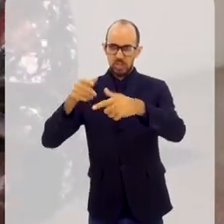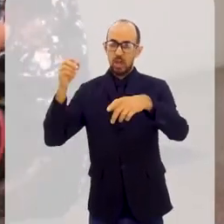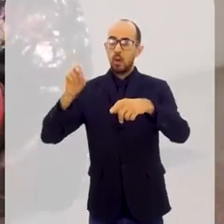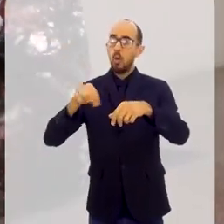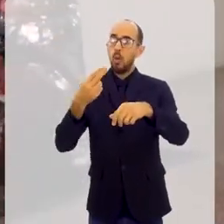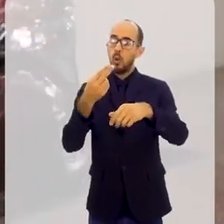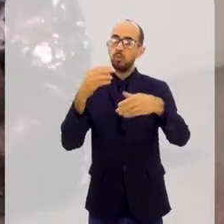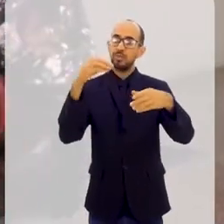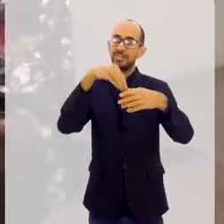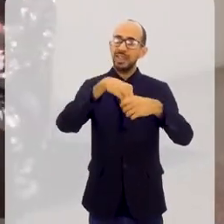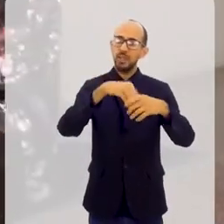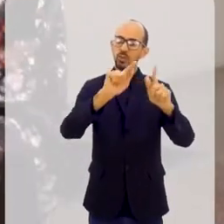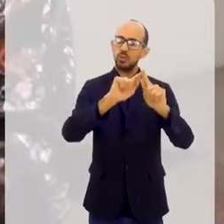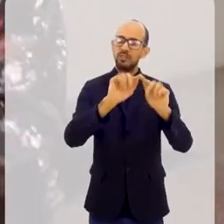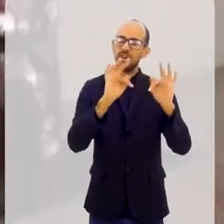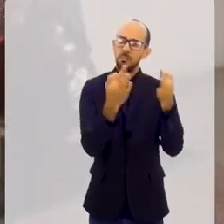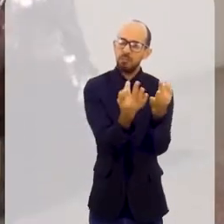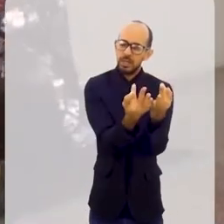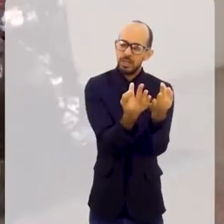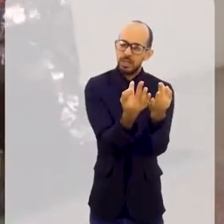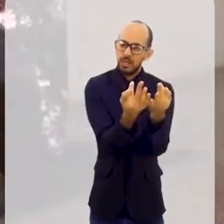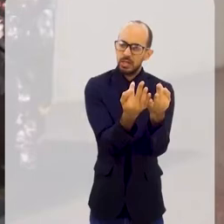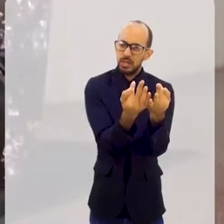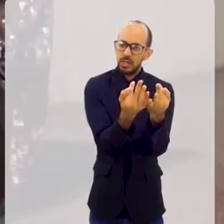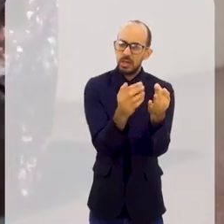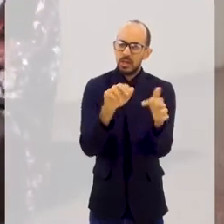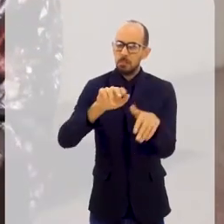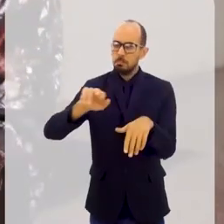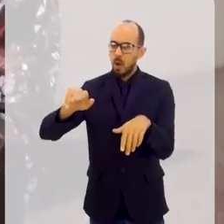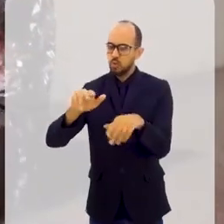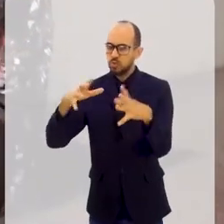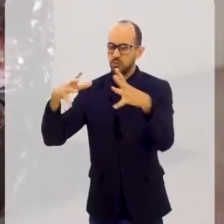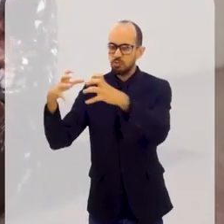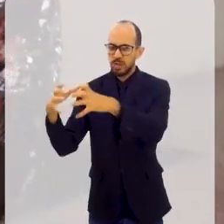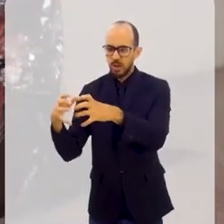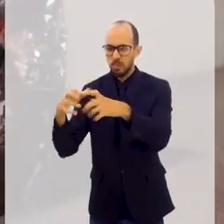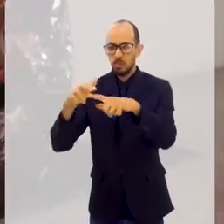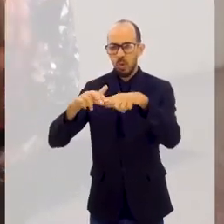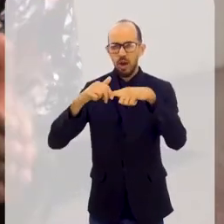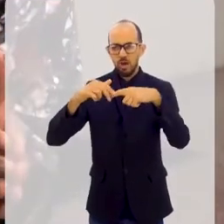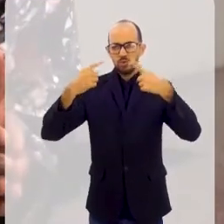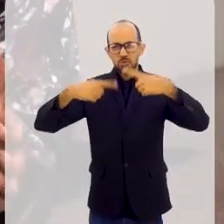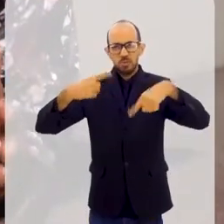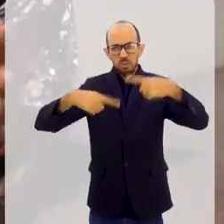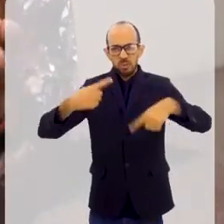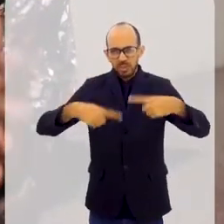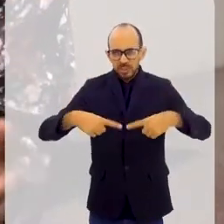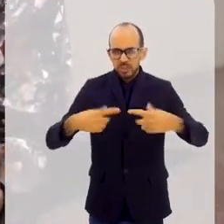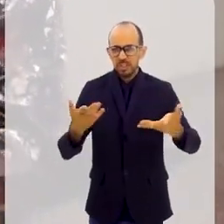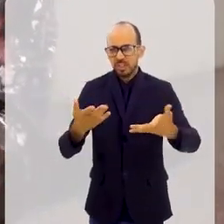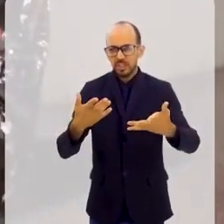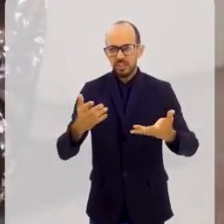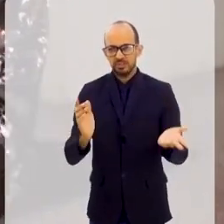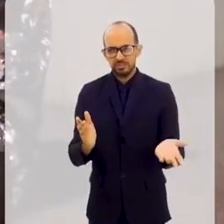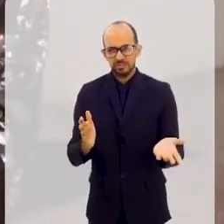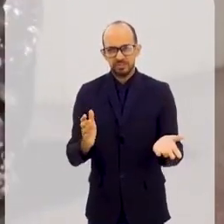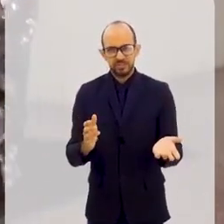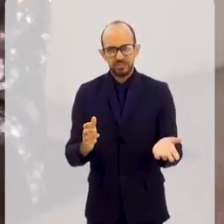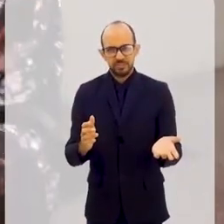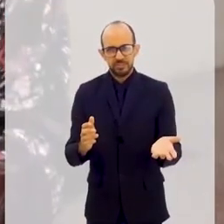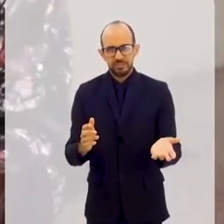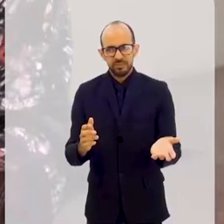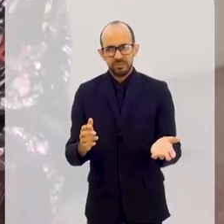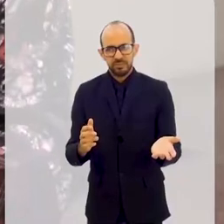da família irmão contra irmão pai contra filho por causa de política que não